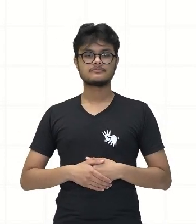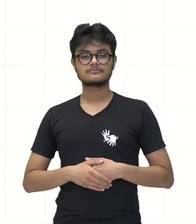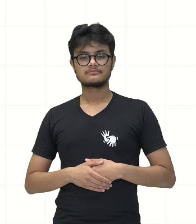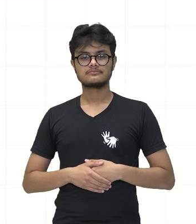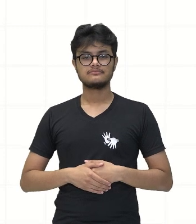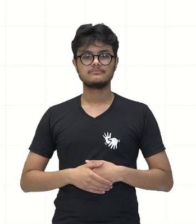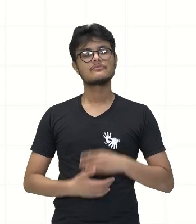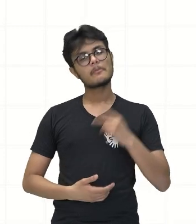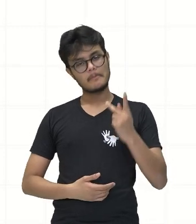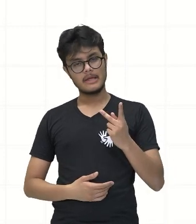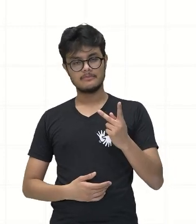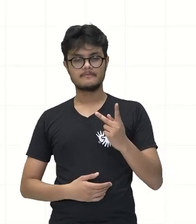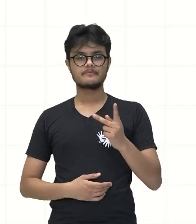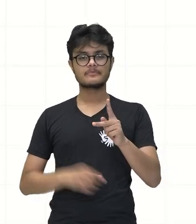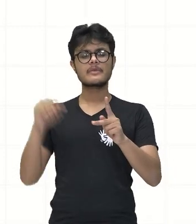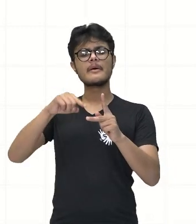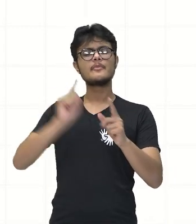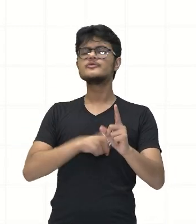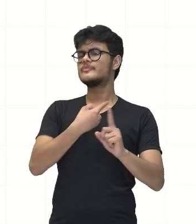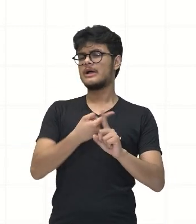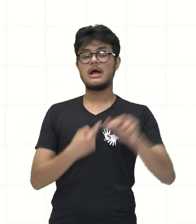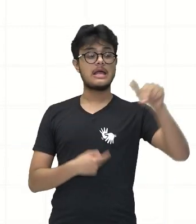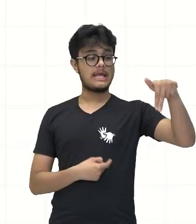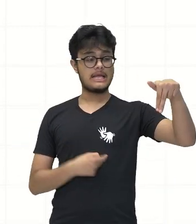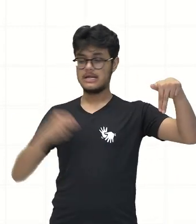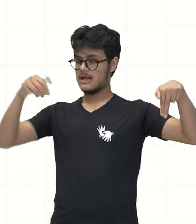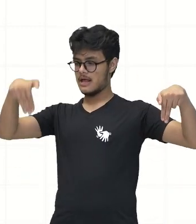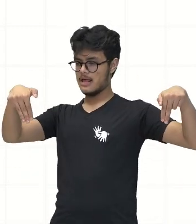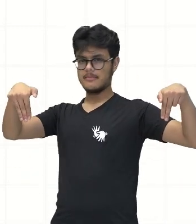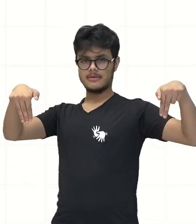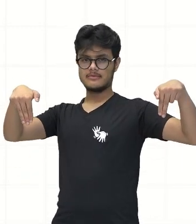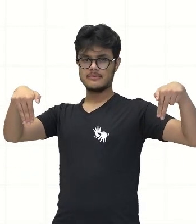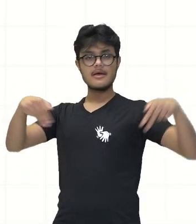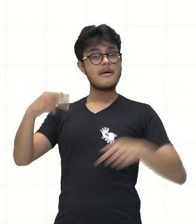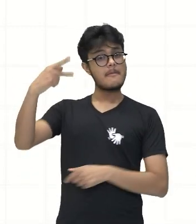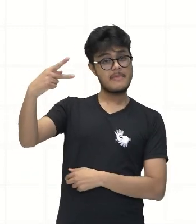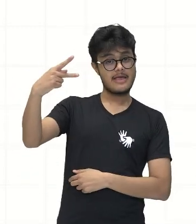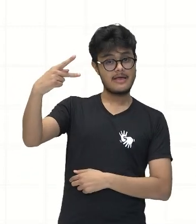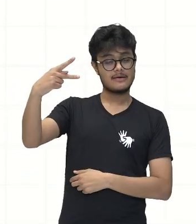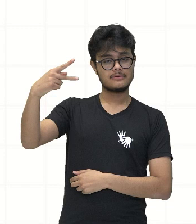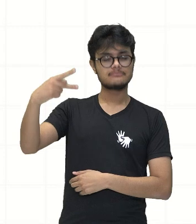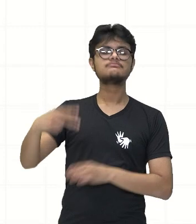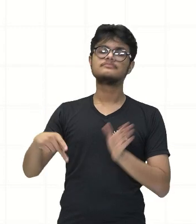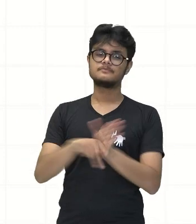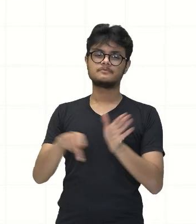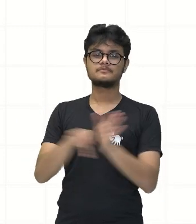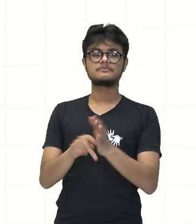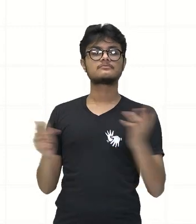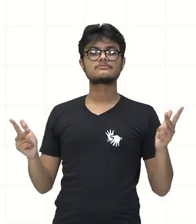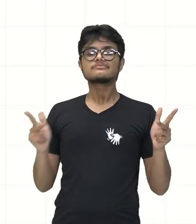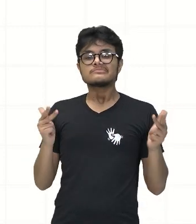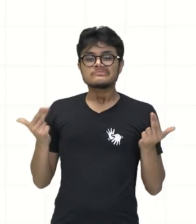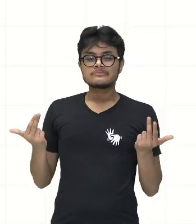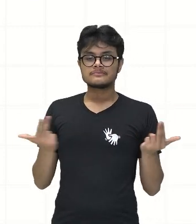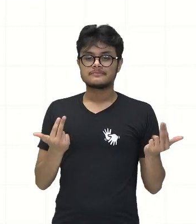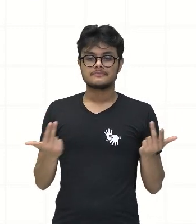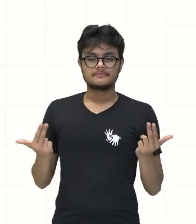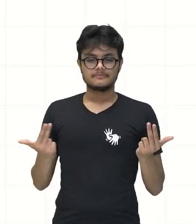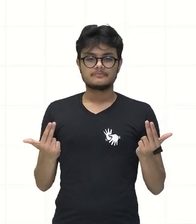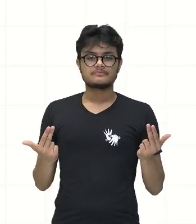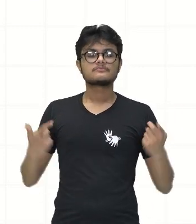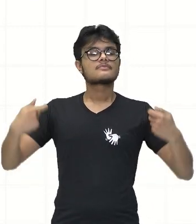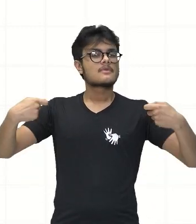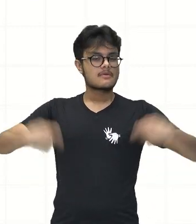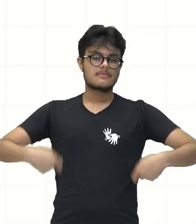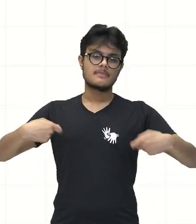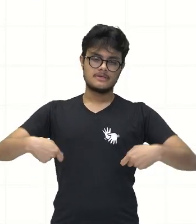tanto o índice do radical, quanto o expoente do radicando, esses